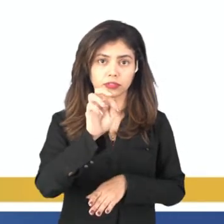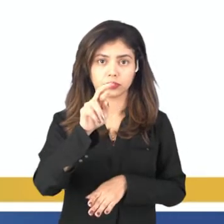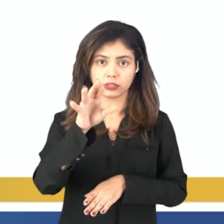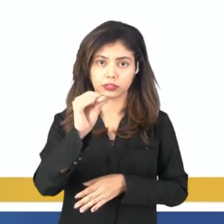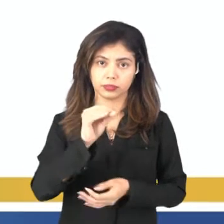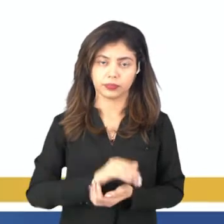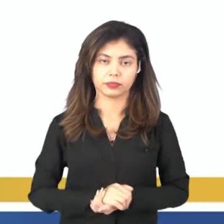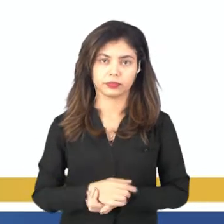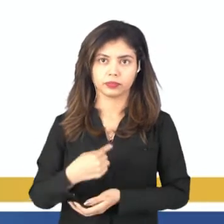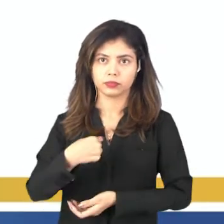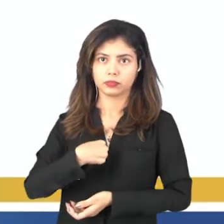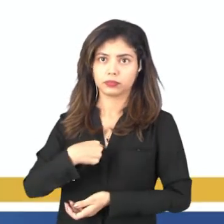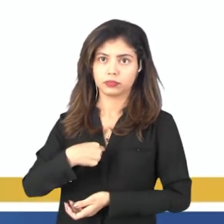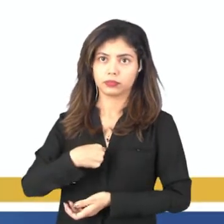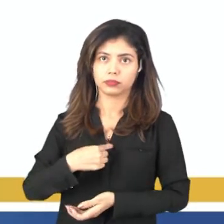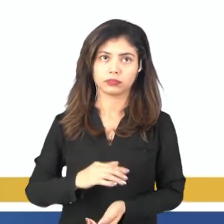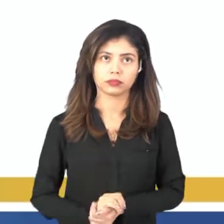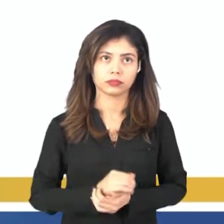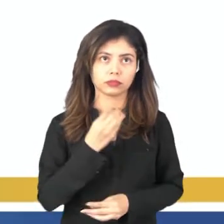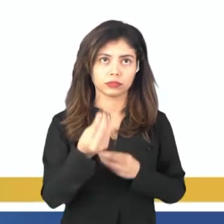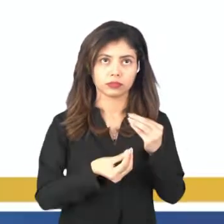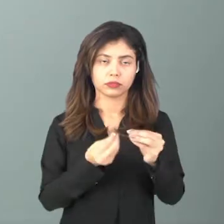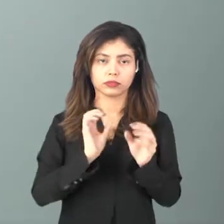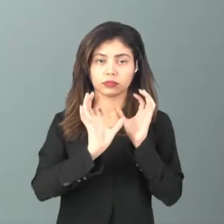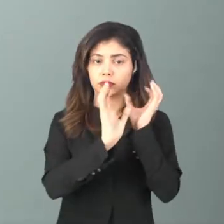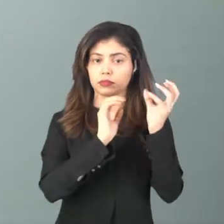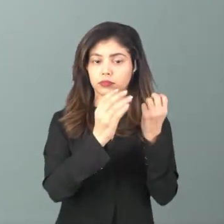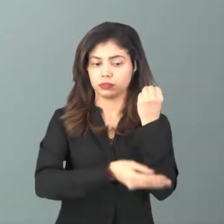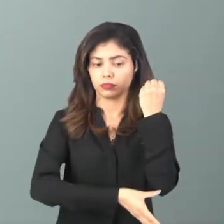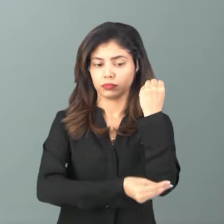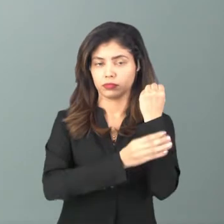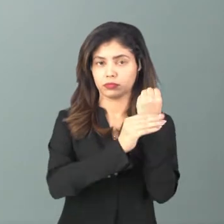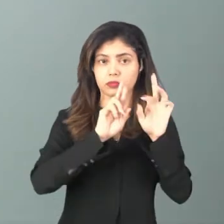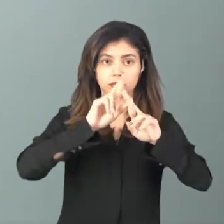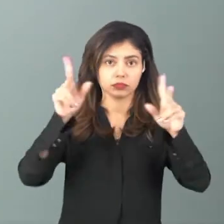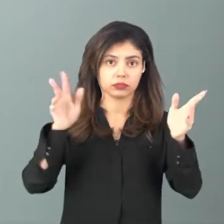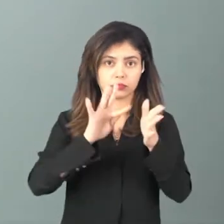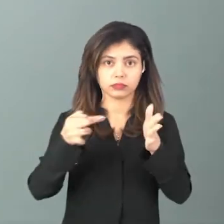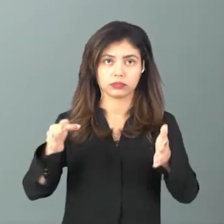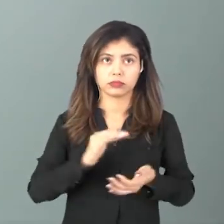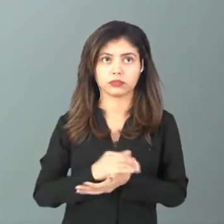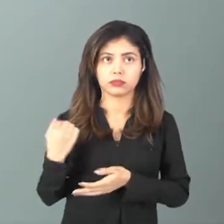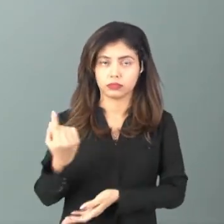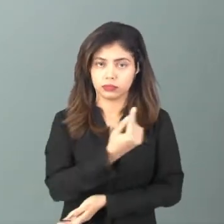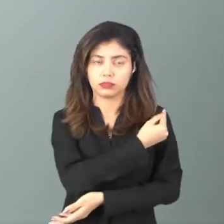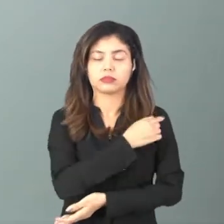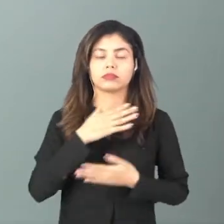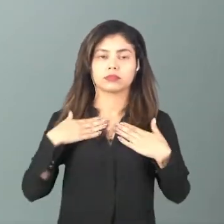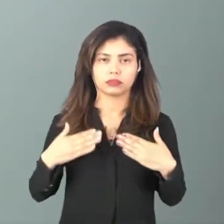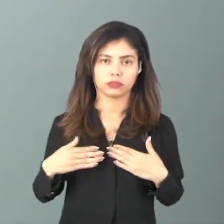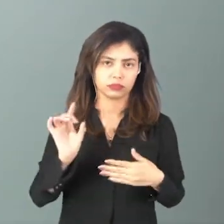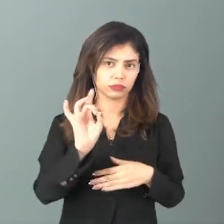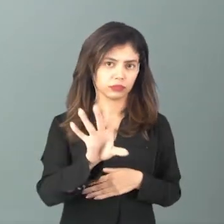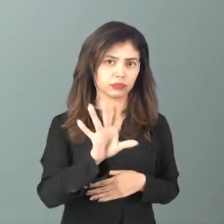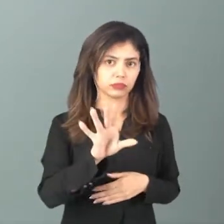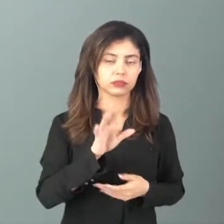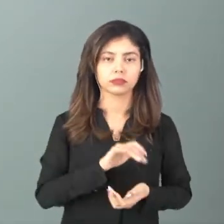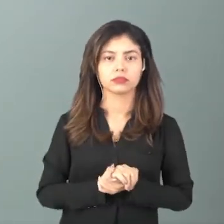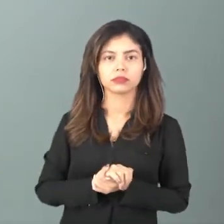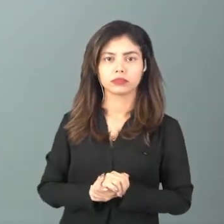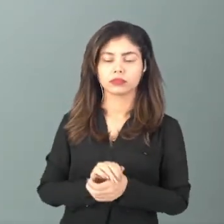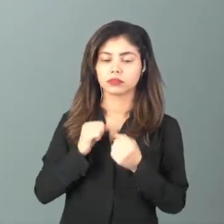tá? E o esqueleto, assim como o músculo, ele tem várias funções para serem desempenhadas no nosso corpo, não só a função